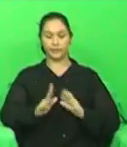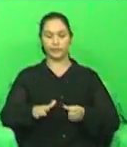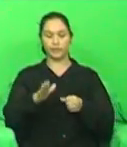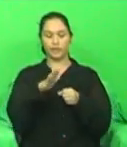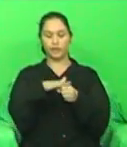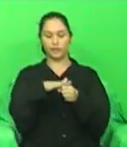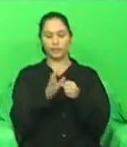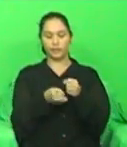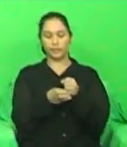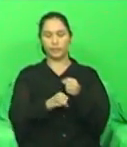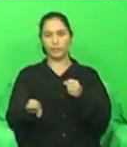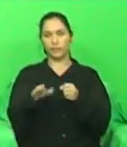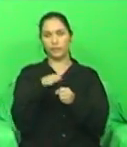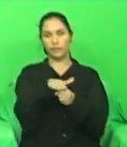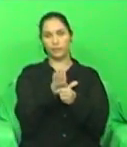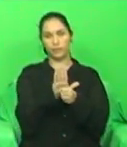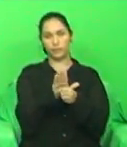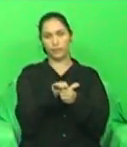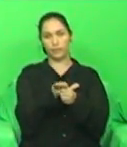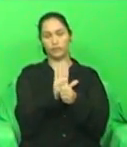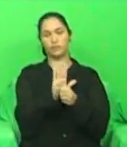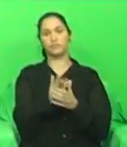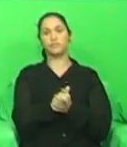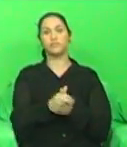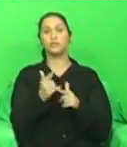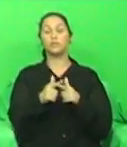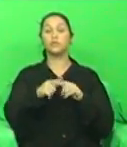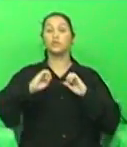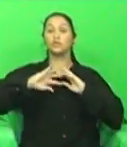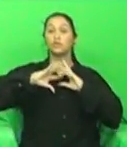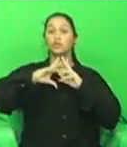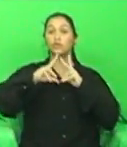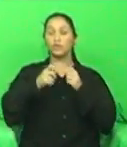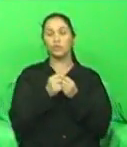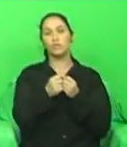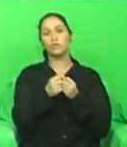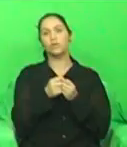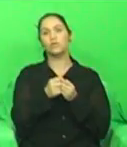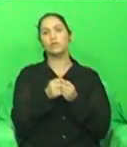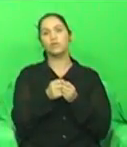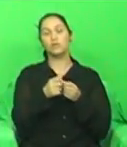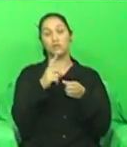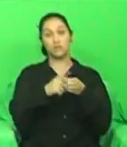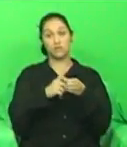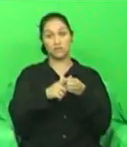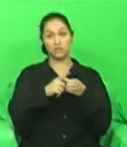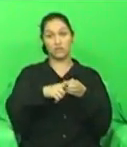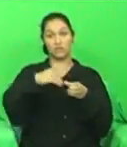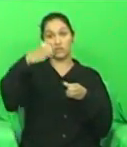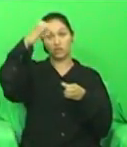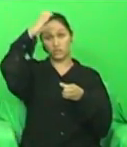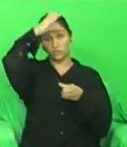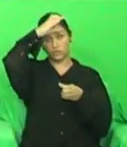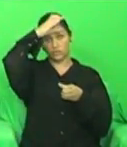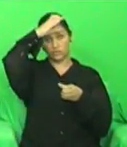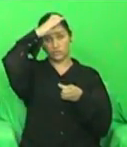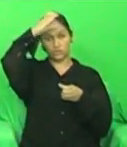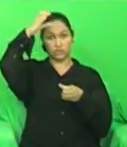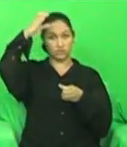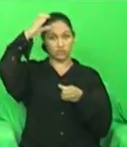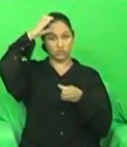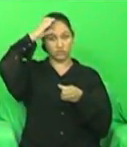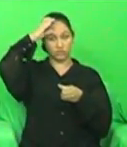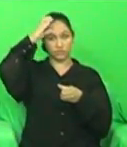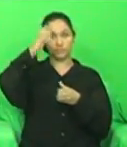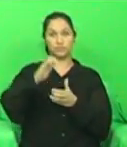nesses nessa região as vossa excelência toda cidade criciúma na região do sangão também existem algumas bocas de lobo lá já foi